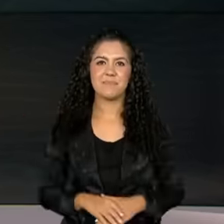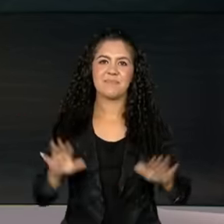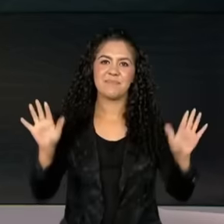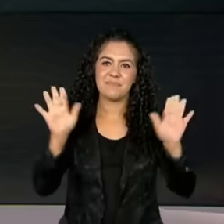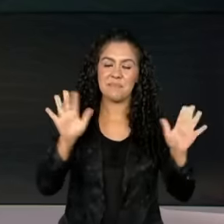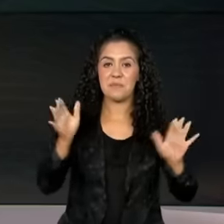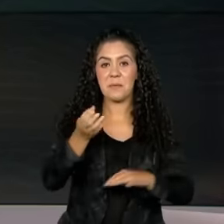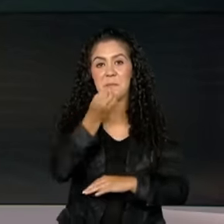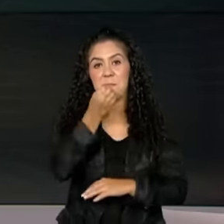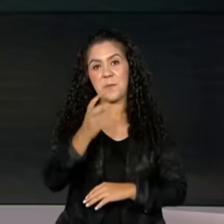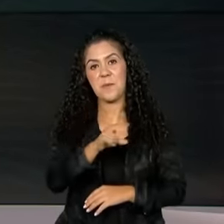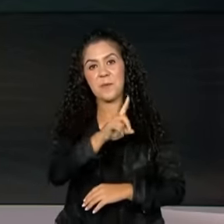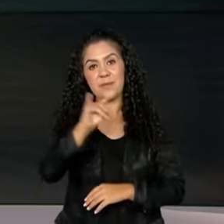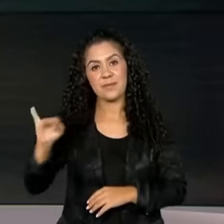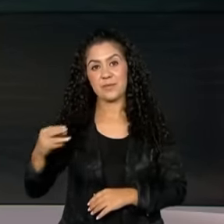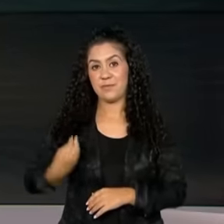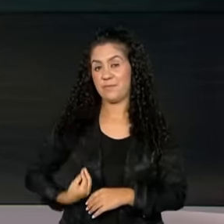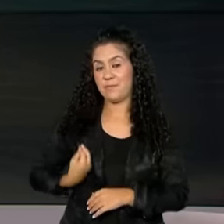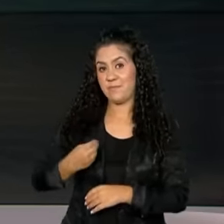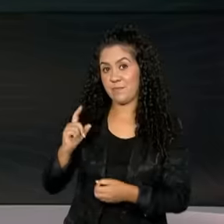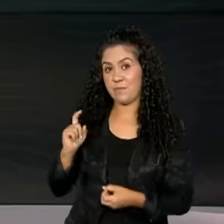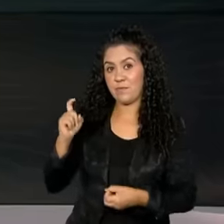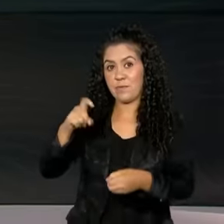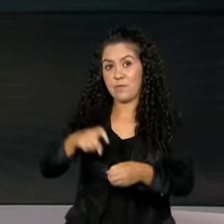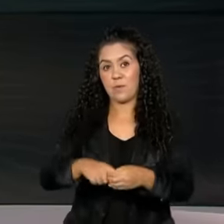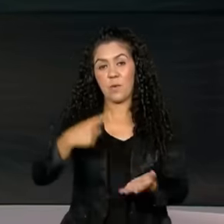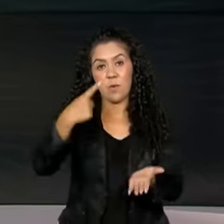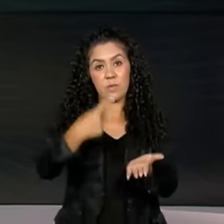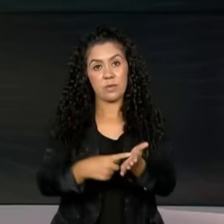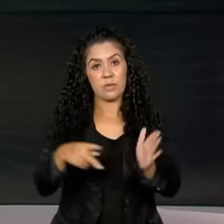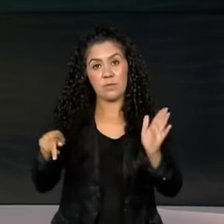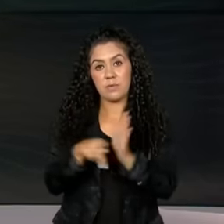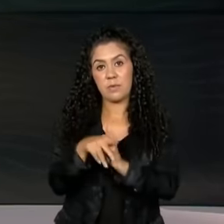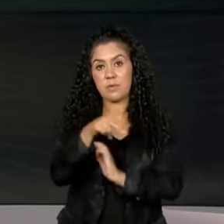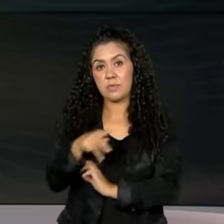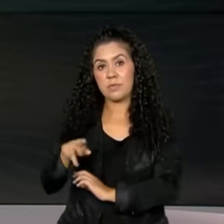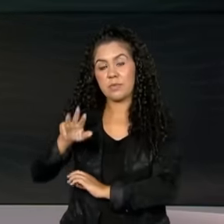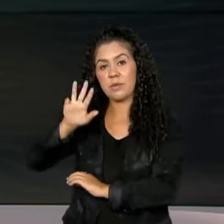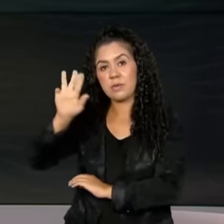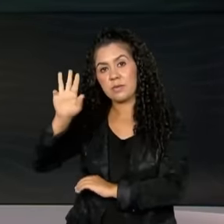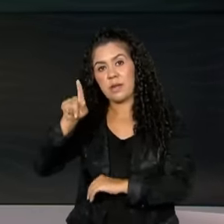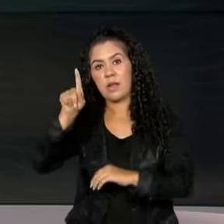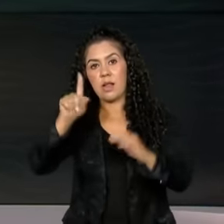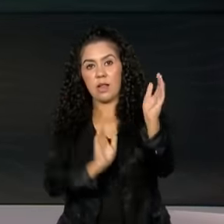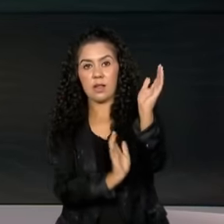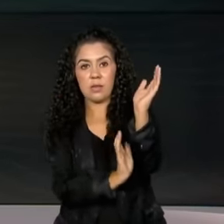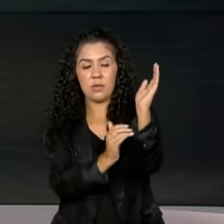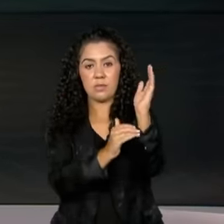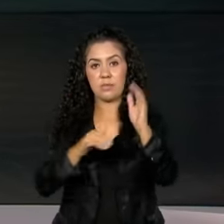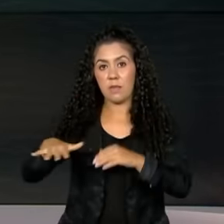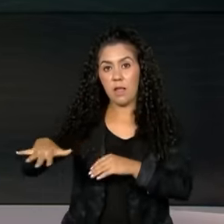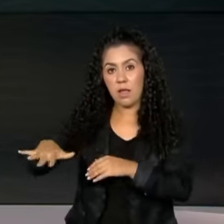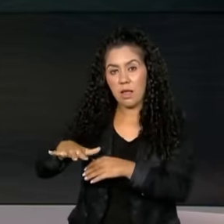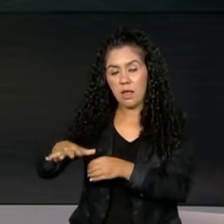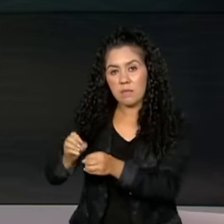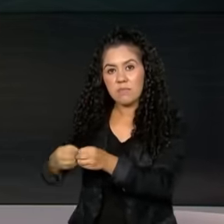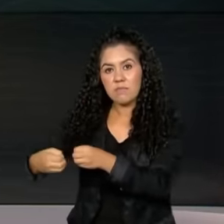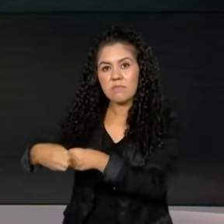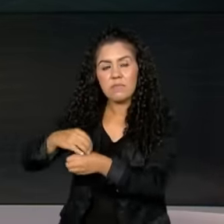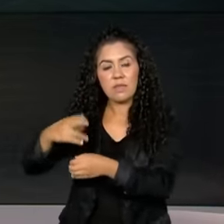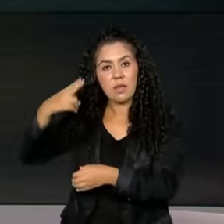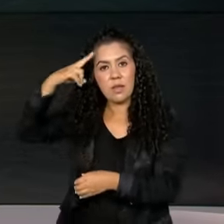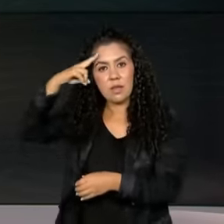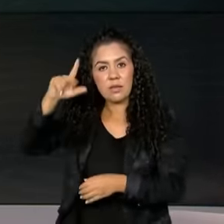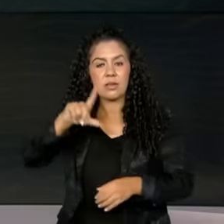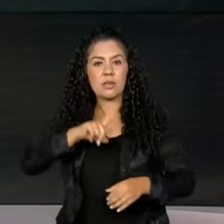Olá, bom dia. Estamos de volta com a agenda do presidente Lula em Dubai, nos Emirados Árabes Unidos, onde é realizada a